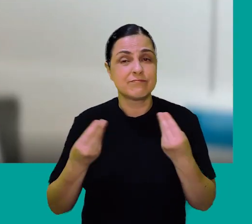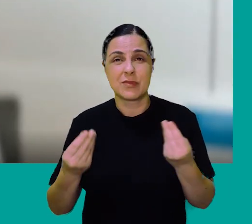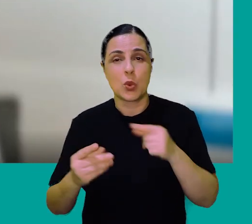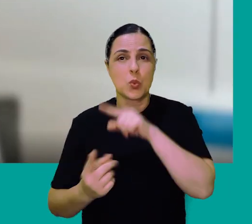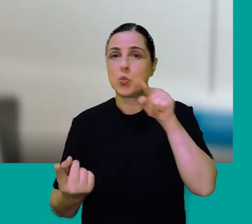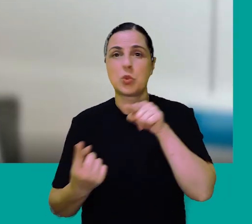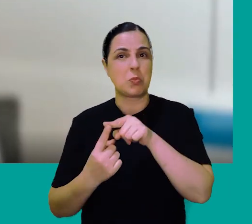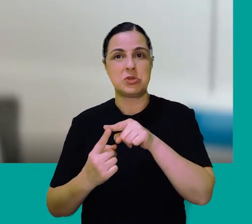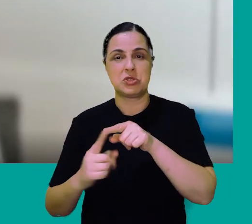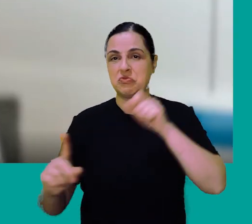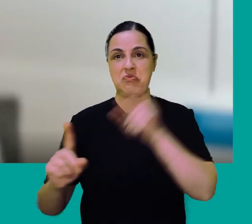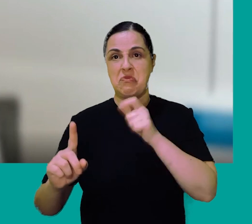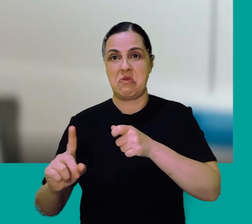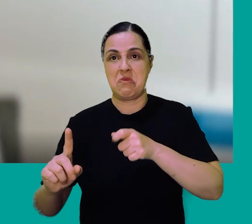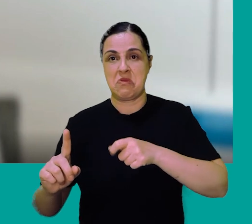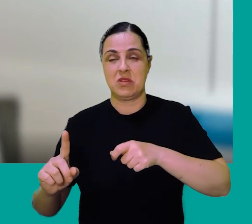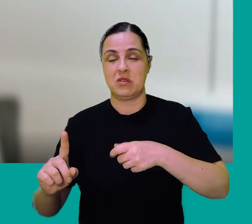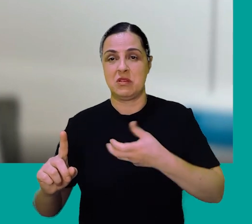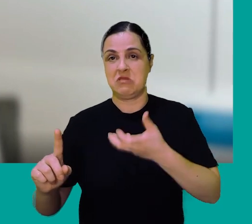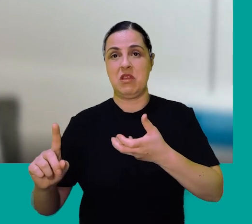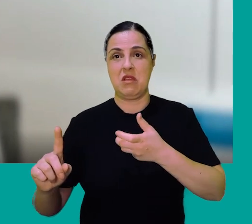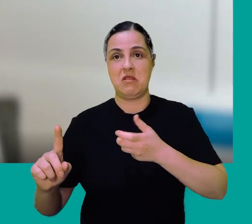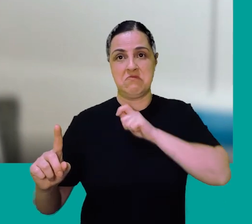intuito de agredir, uma agressão